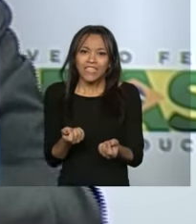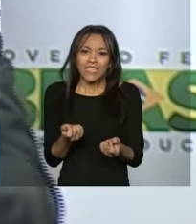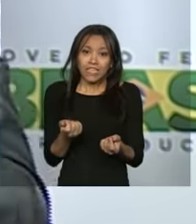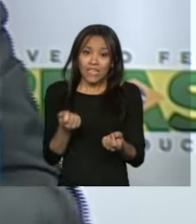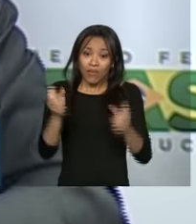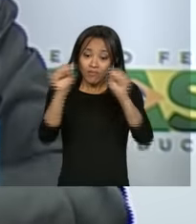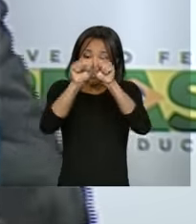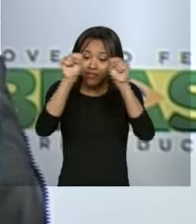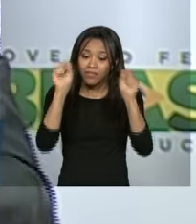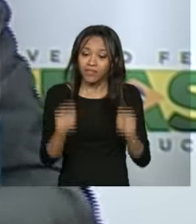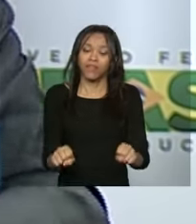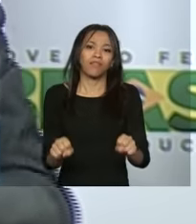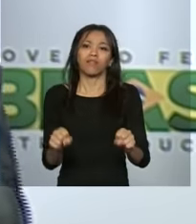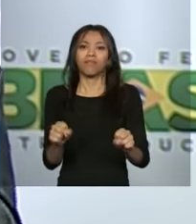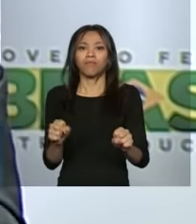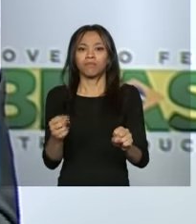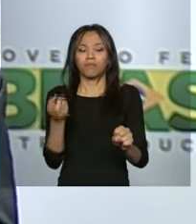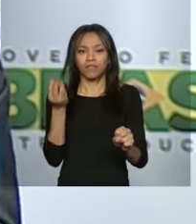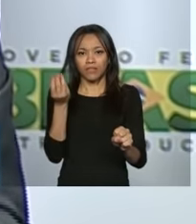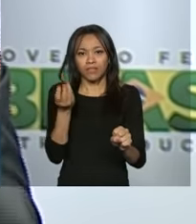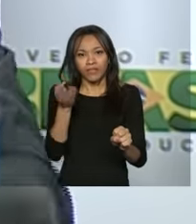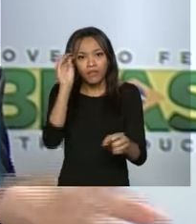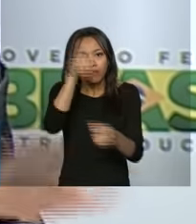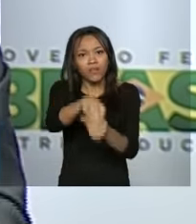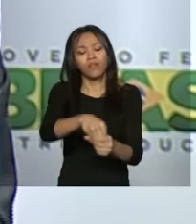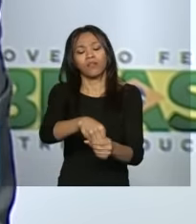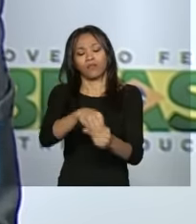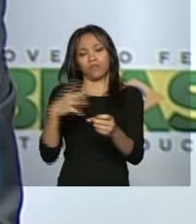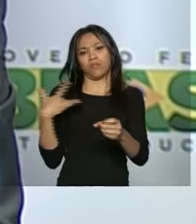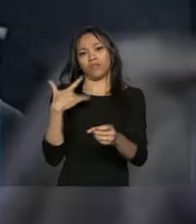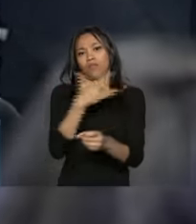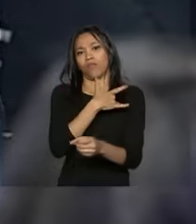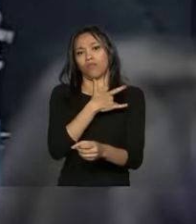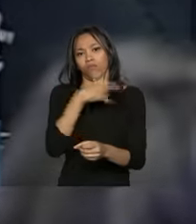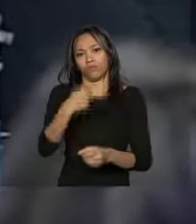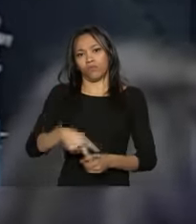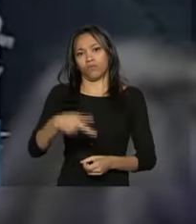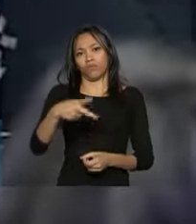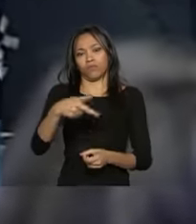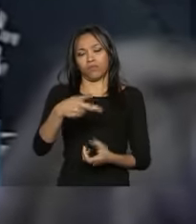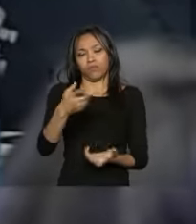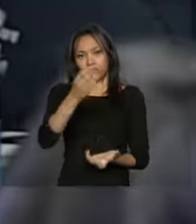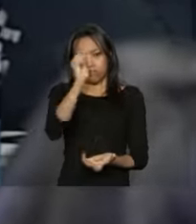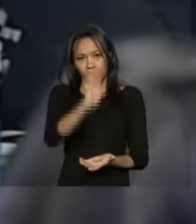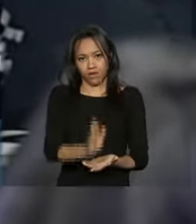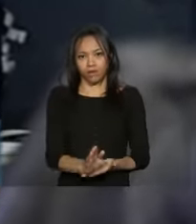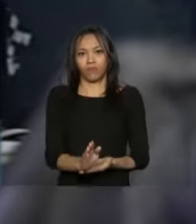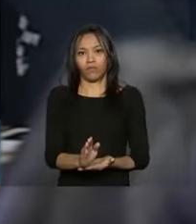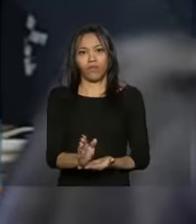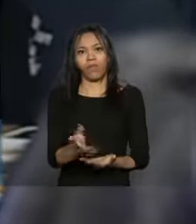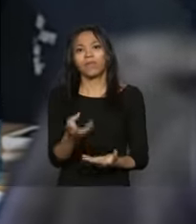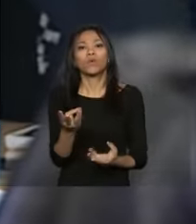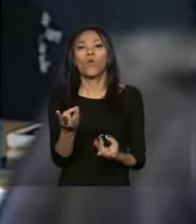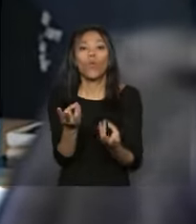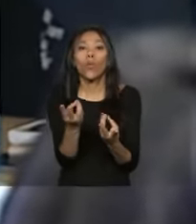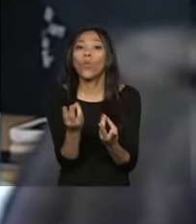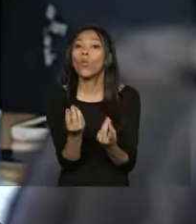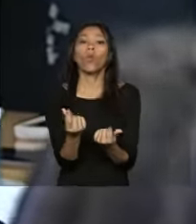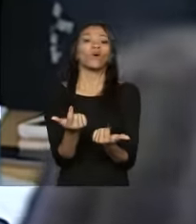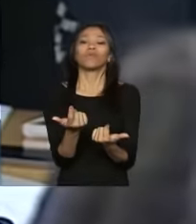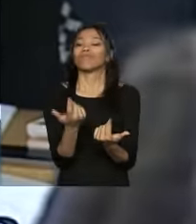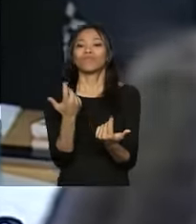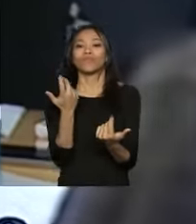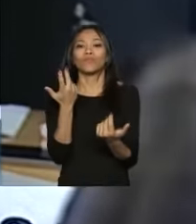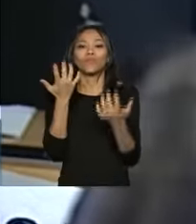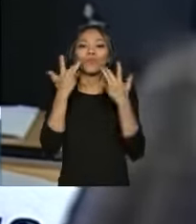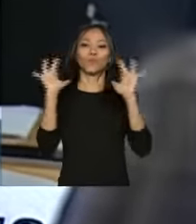sistematizando que ia se consolidando na saúde pública e privada brasileira e só mas eu não consigo te quantificar só complementando